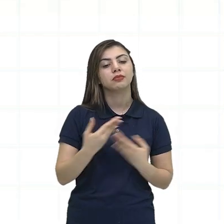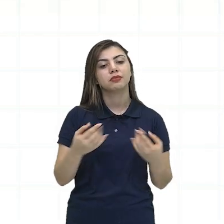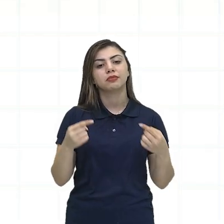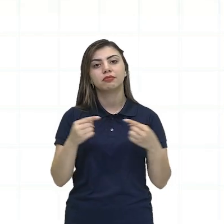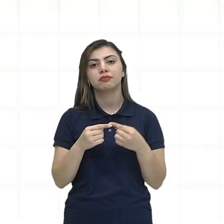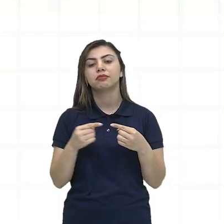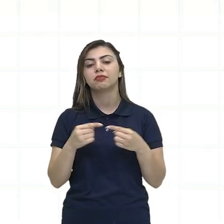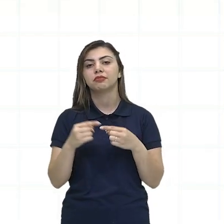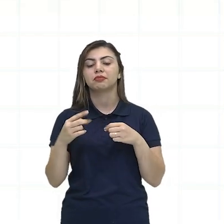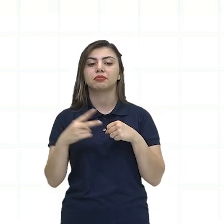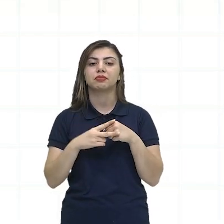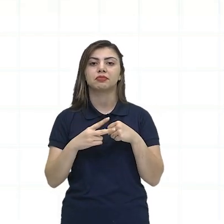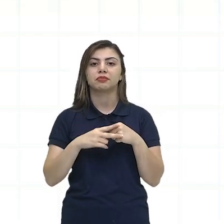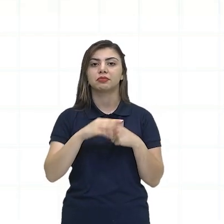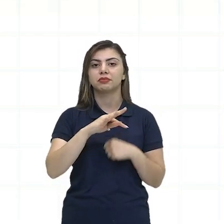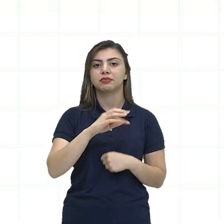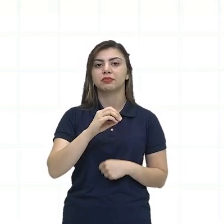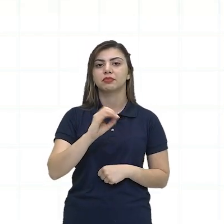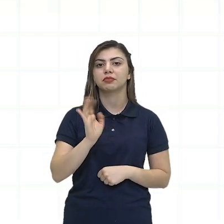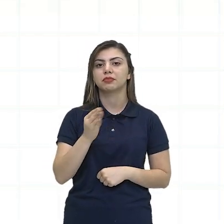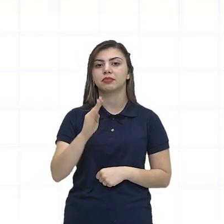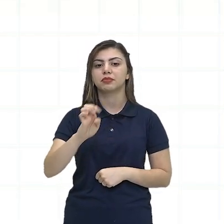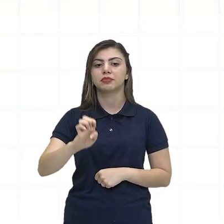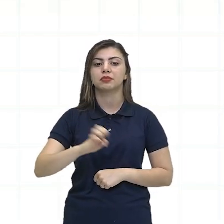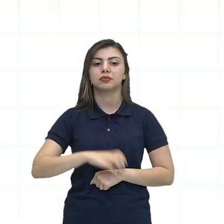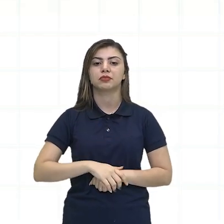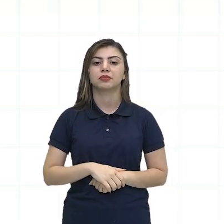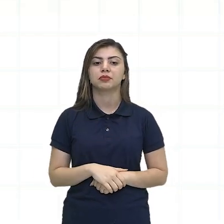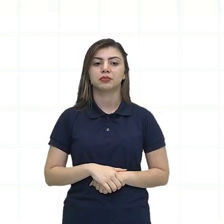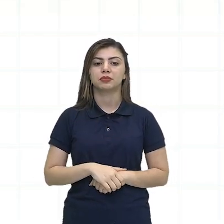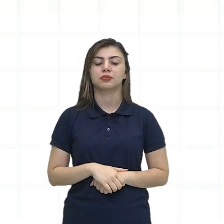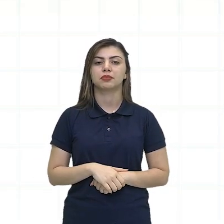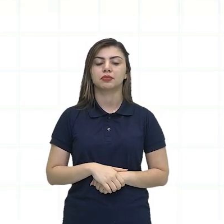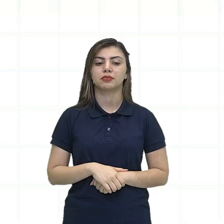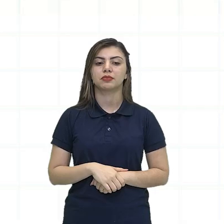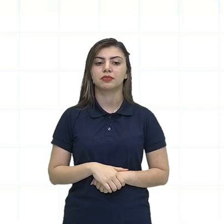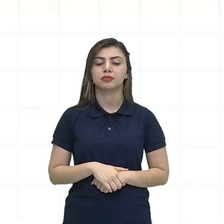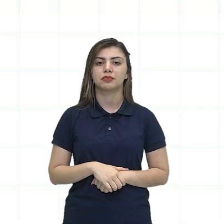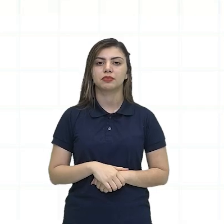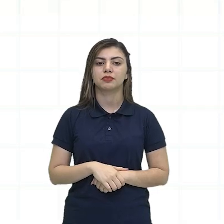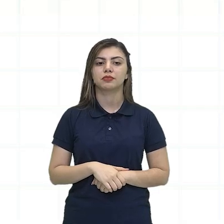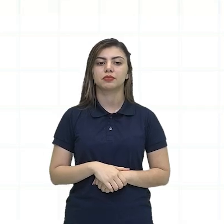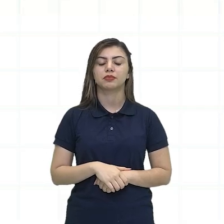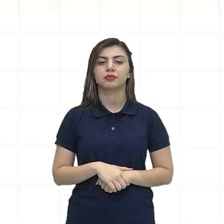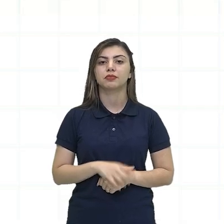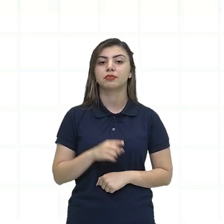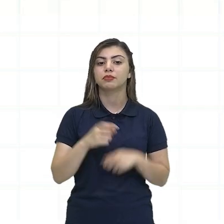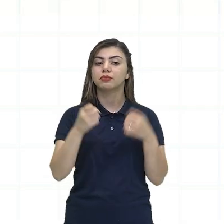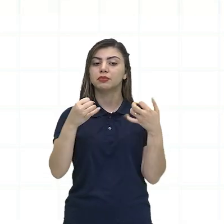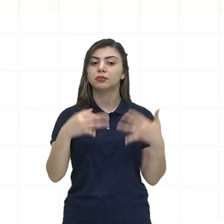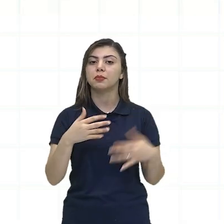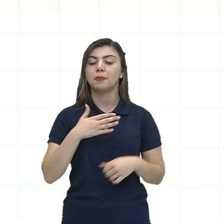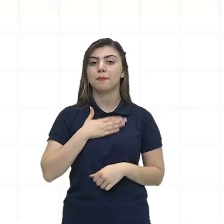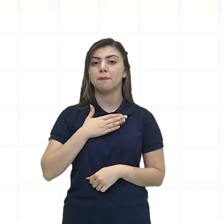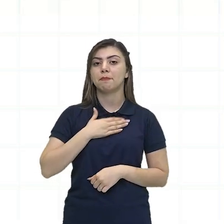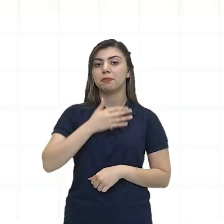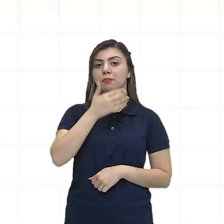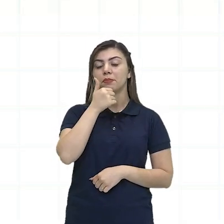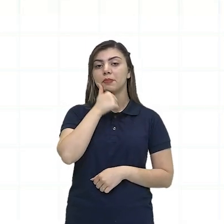verbo to be, certo? E ele diz assim, my mother, Sarah. Então, minha mãe é a